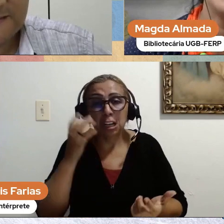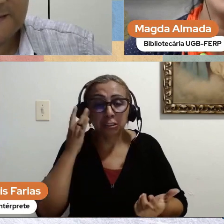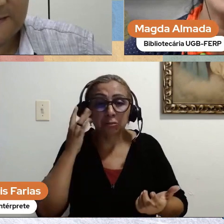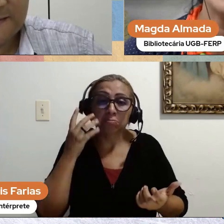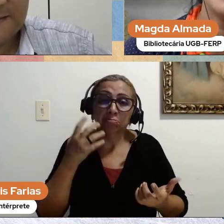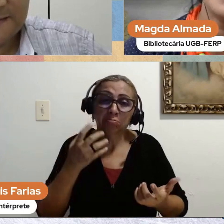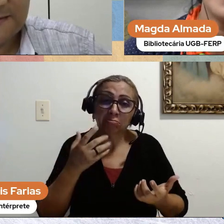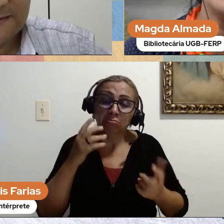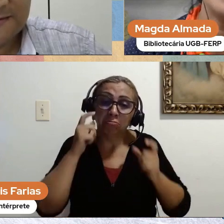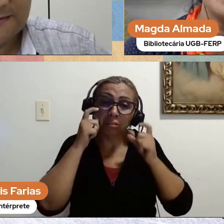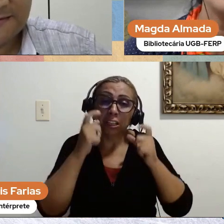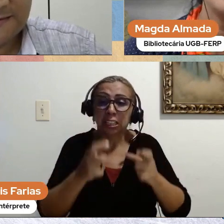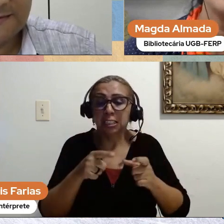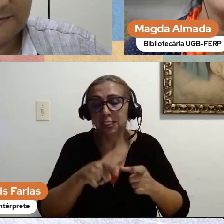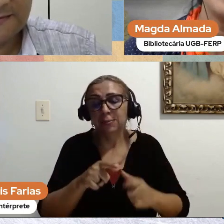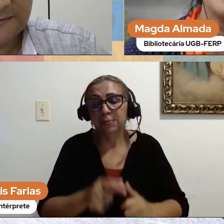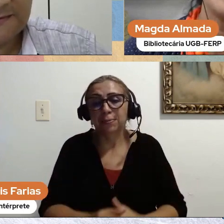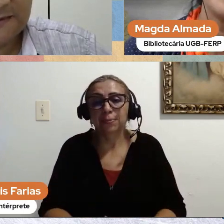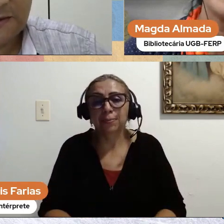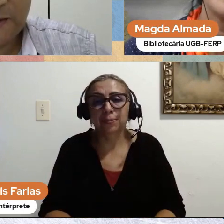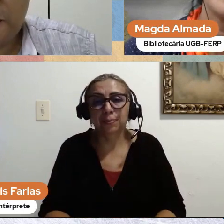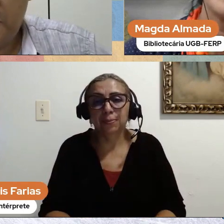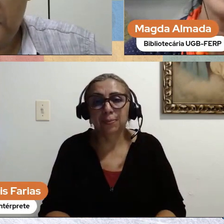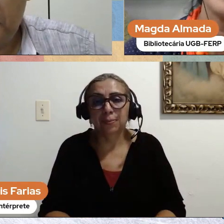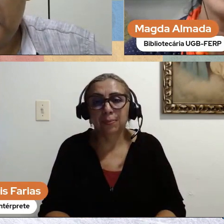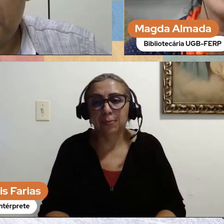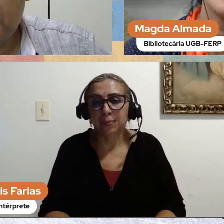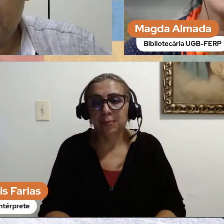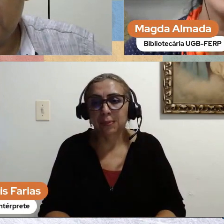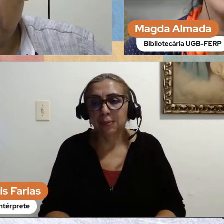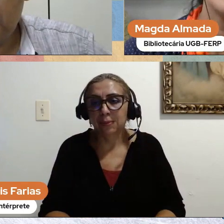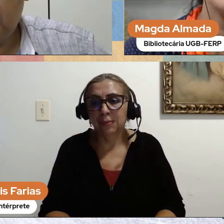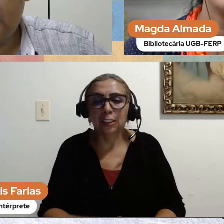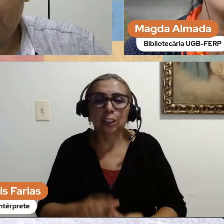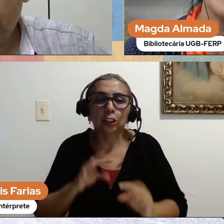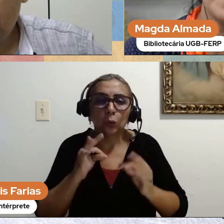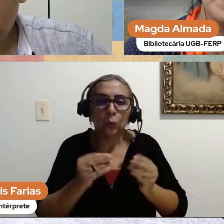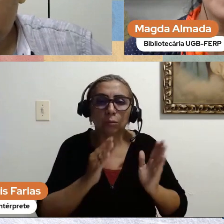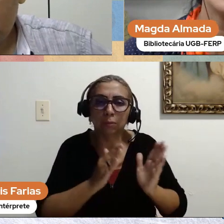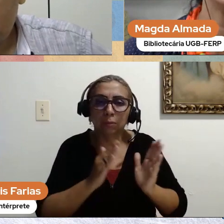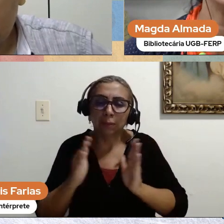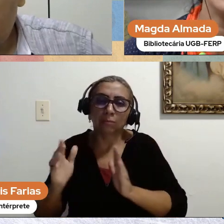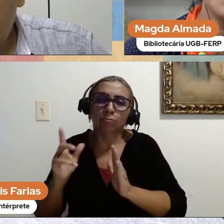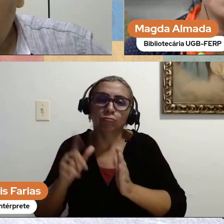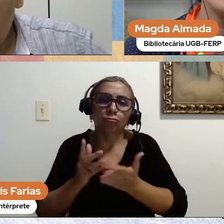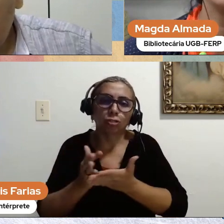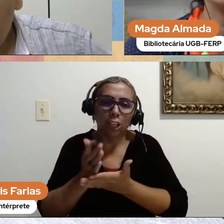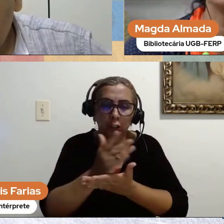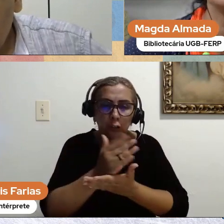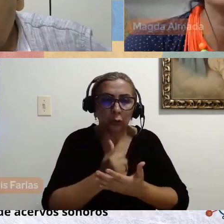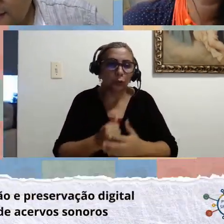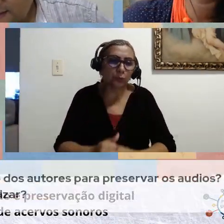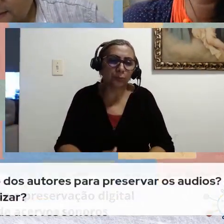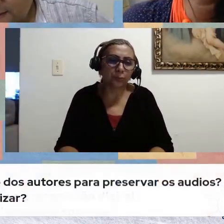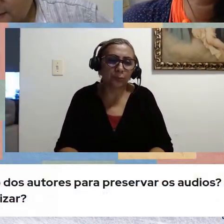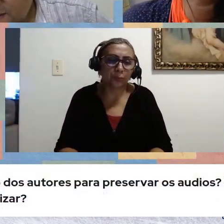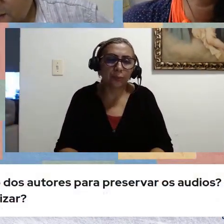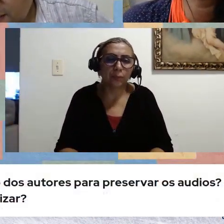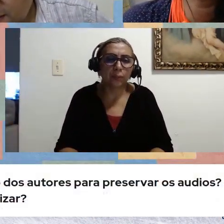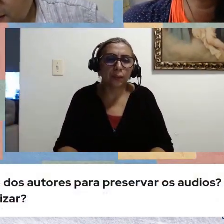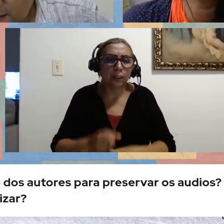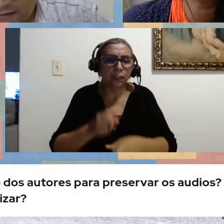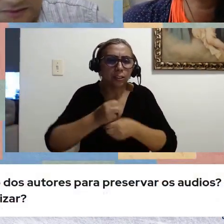ao interesse, mas é... Todo mapeamento e diagnóstico, né? No chat, a